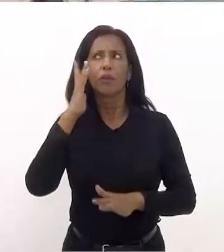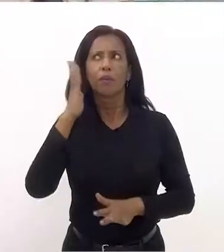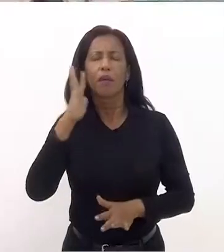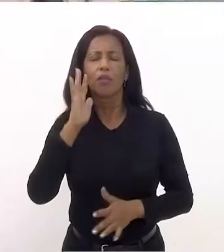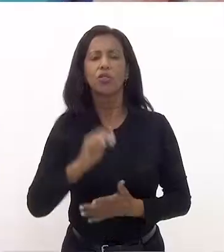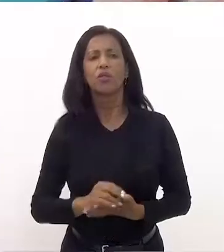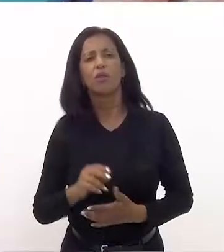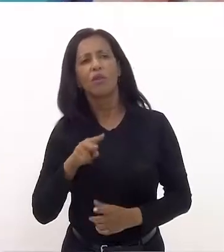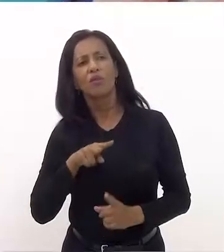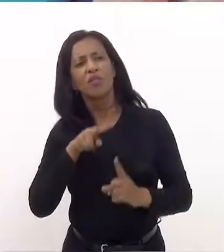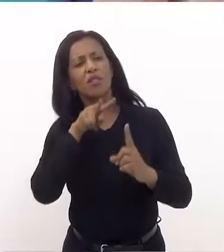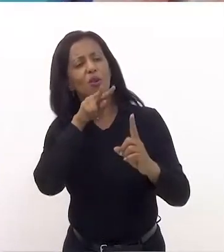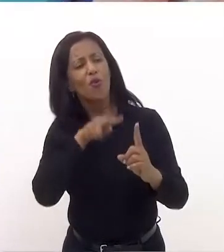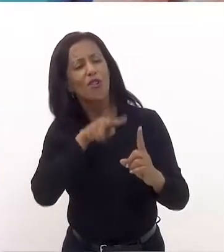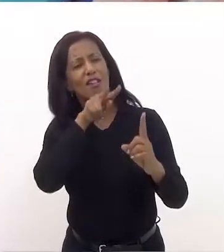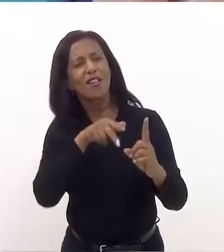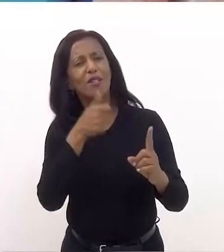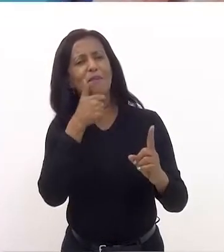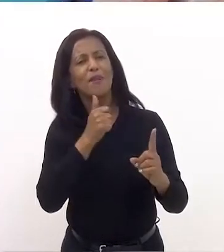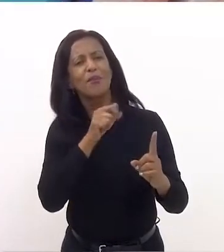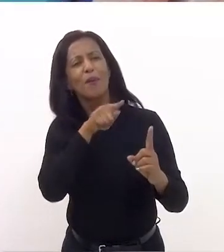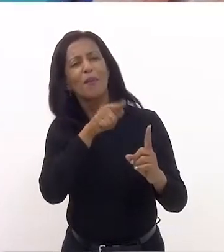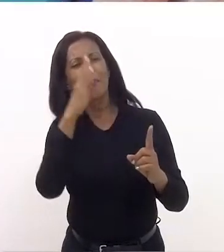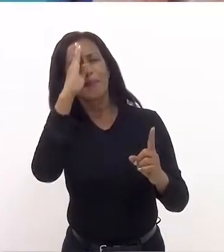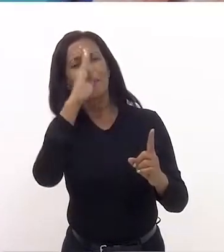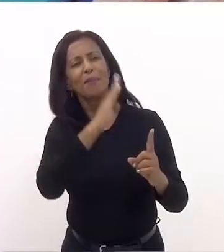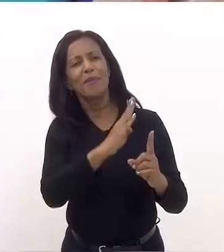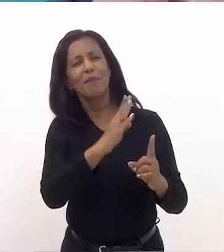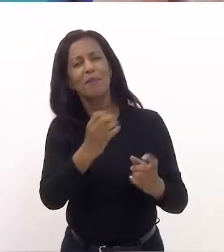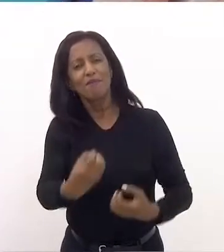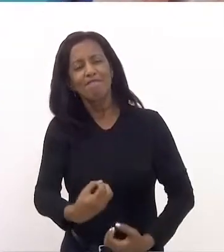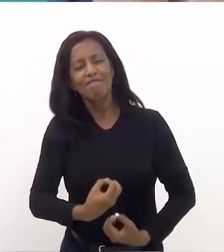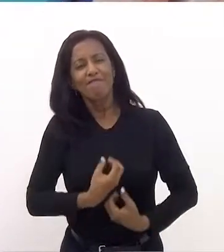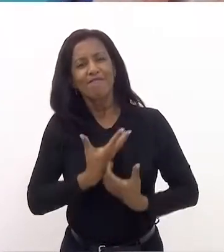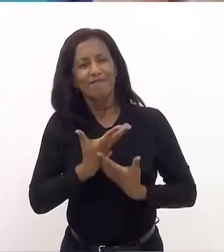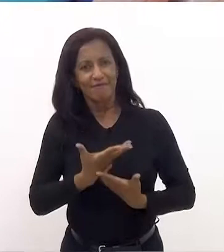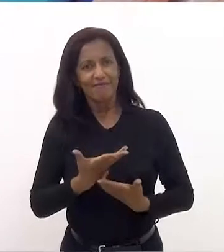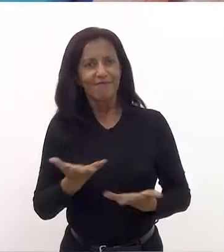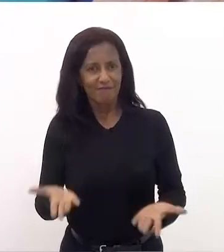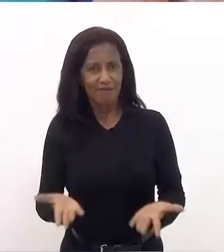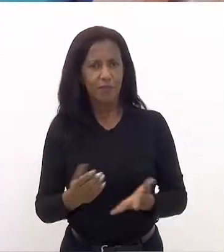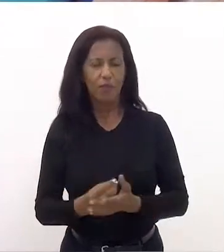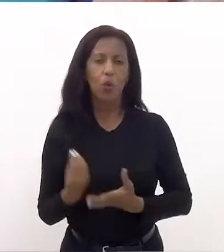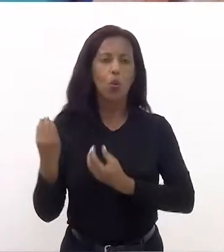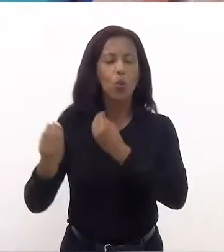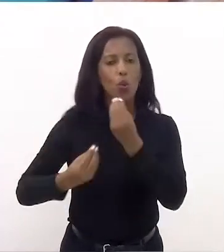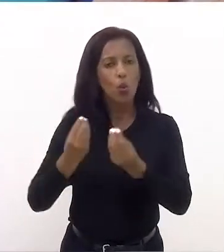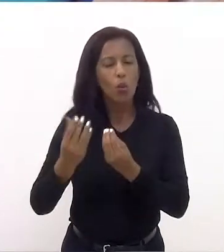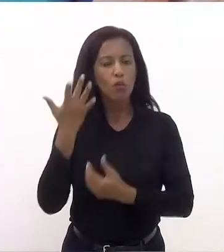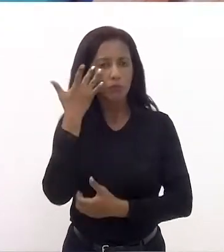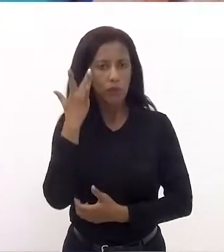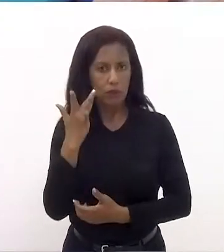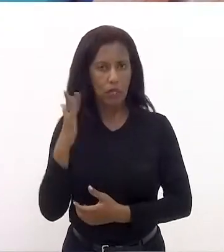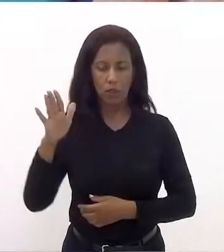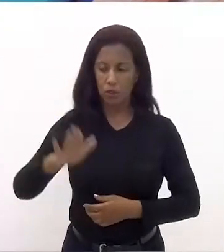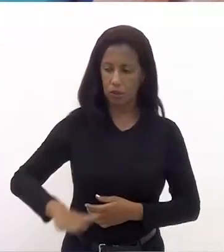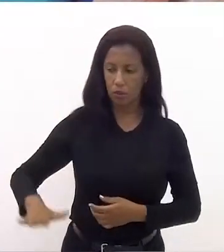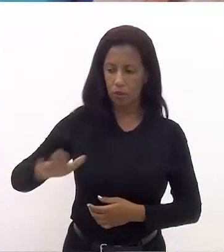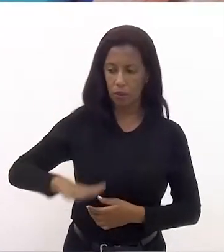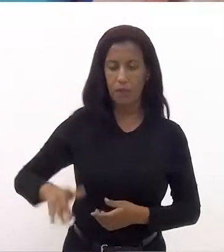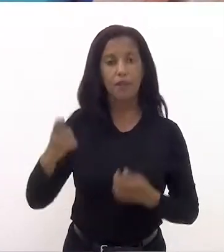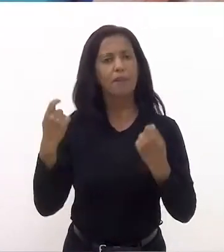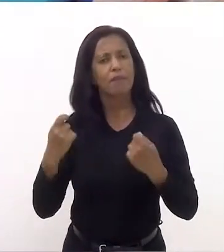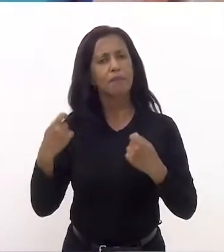E imagina assim, você olhando para ela e tendo ela ali como referência, por isso que te emociona tanto. Como que você acha, Gilberto, que